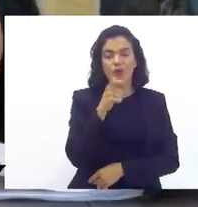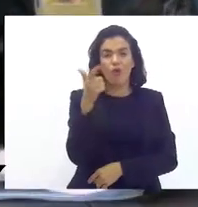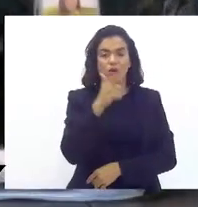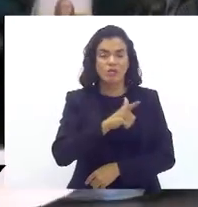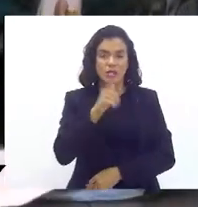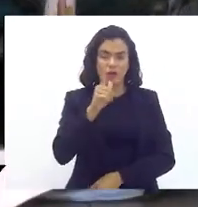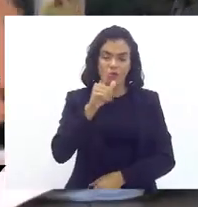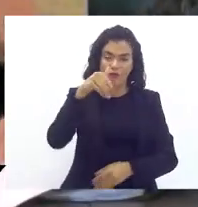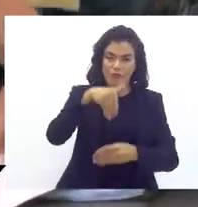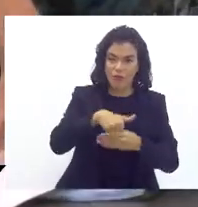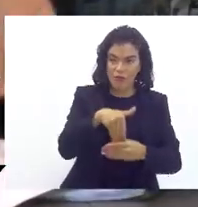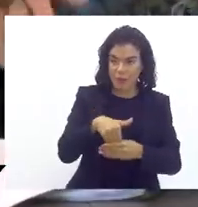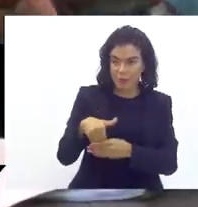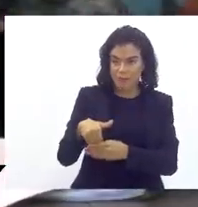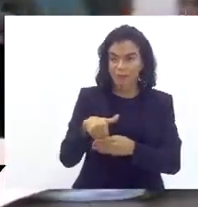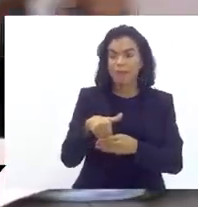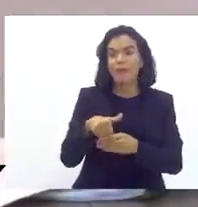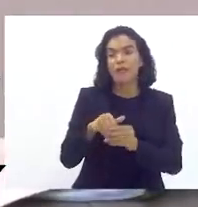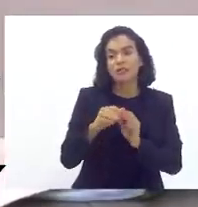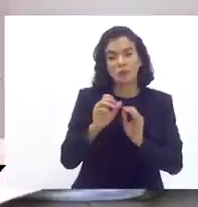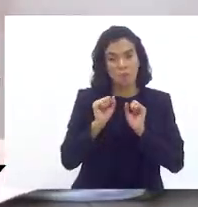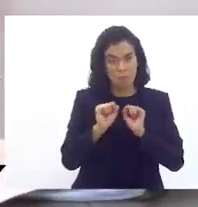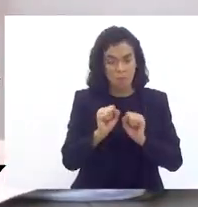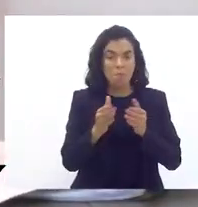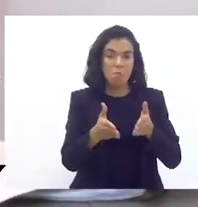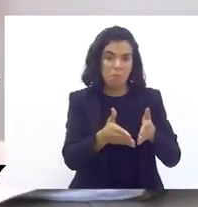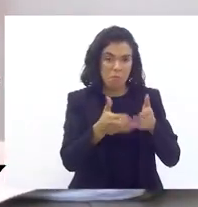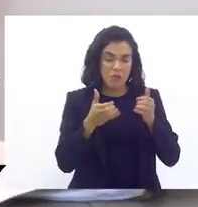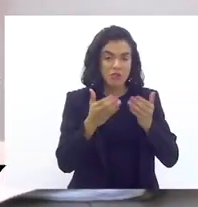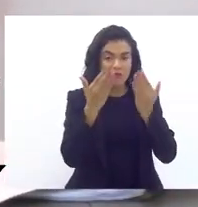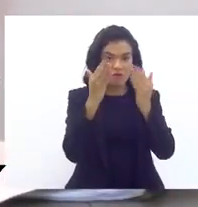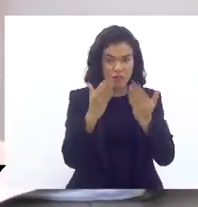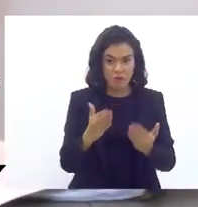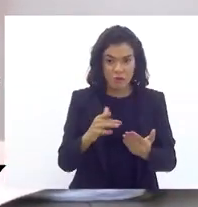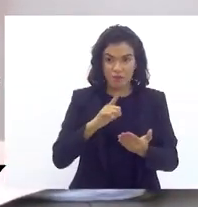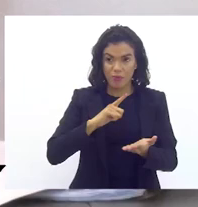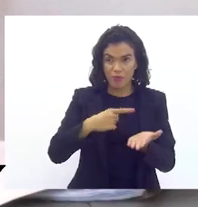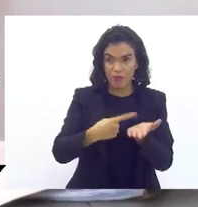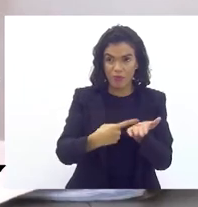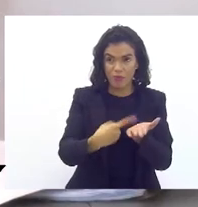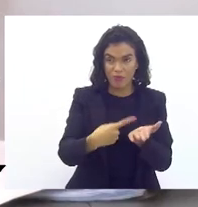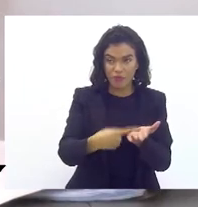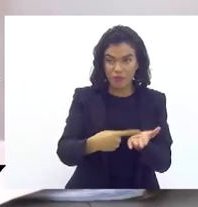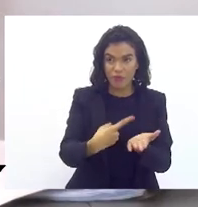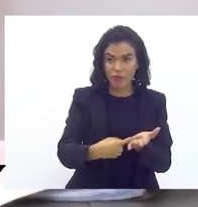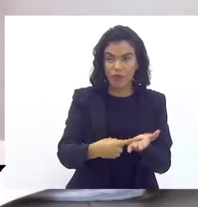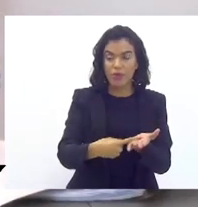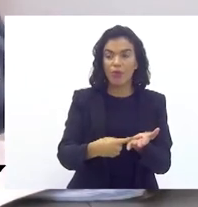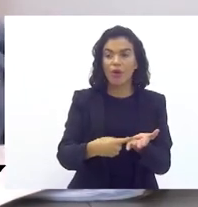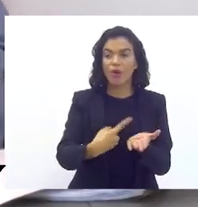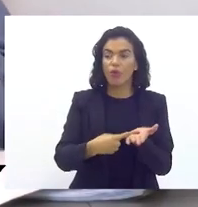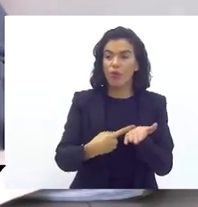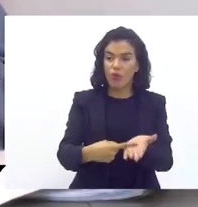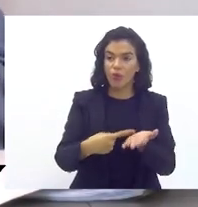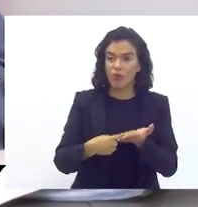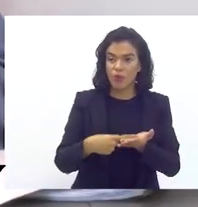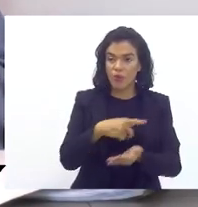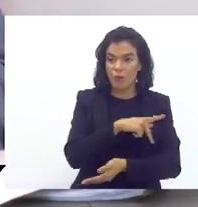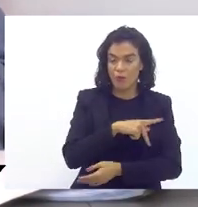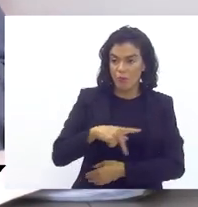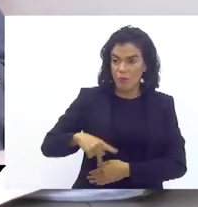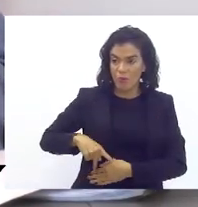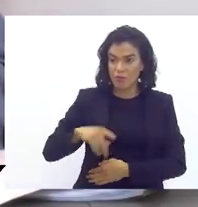a gente ainda pode eventualmente pedir vistas e eu tenho um acordo e com isso com o presidente